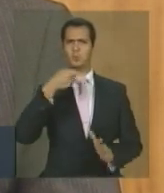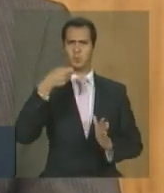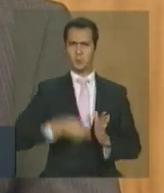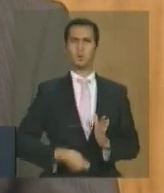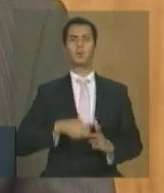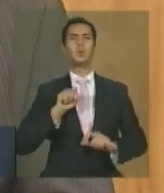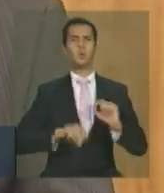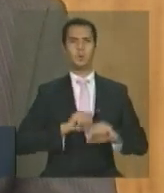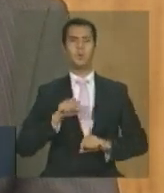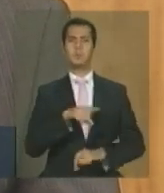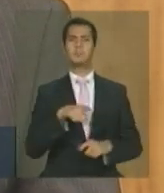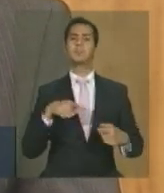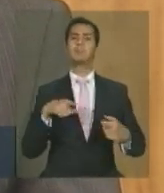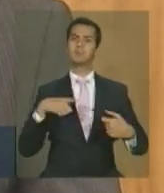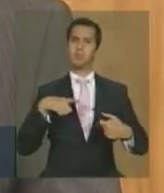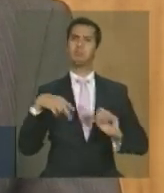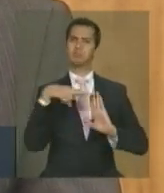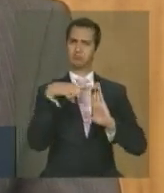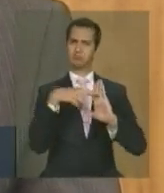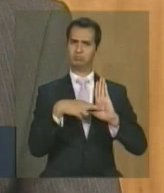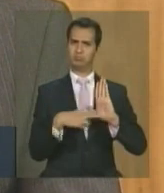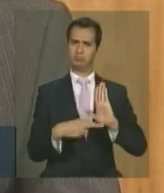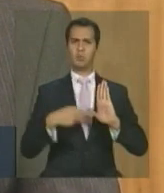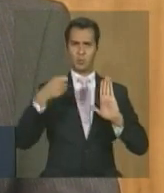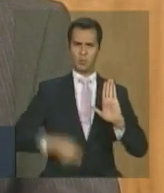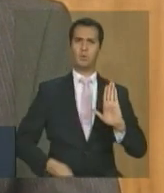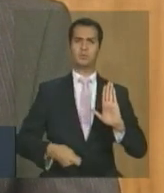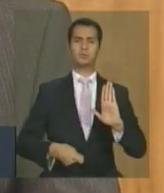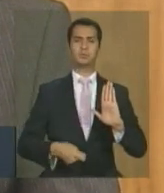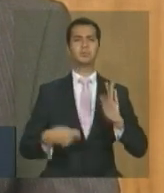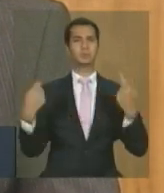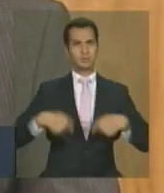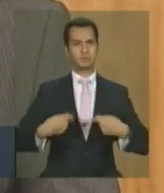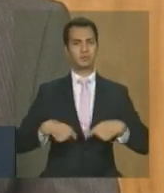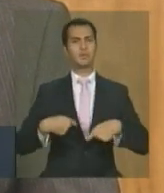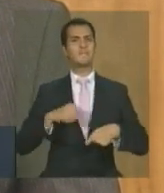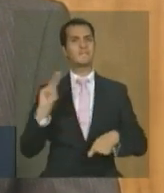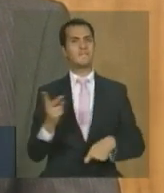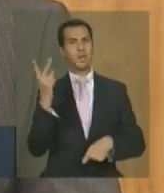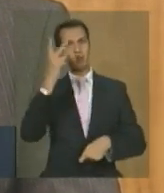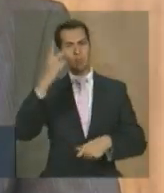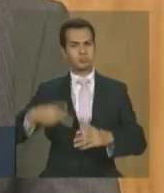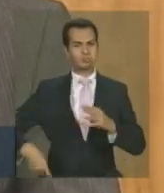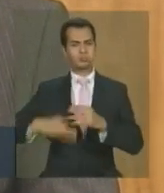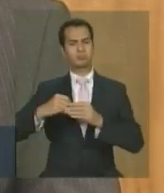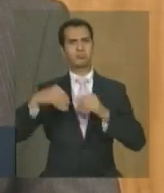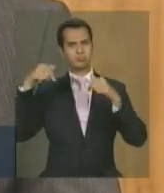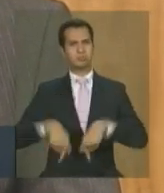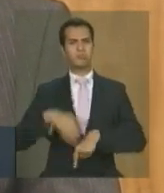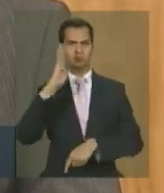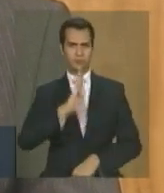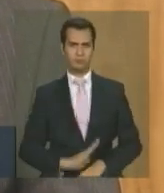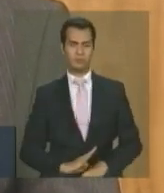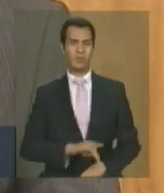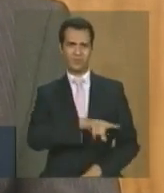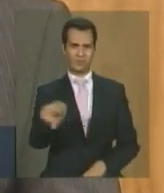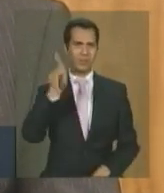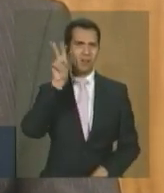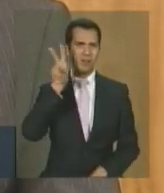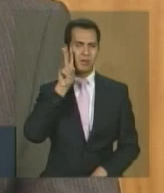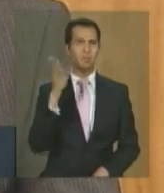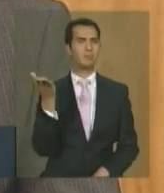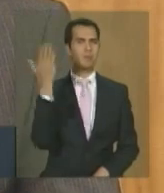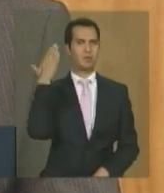exigir critérios cada vez mais rigorosos em relação à agregação de valor no Brasil. Vocês lembram que na última